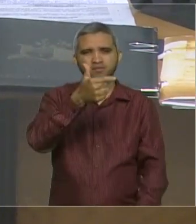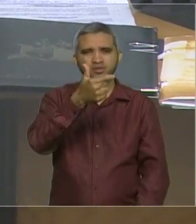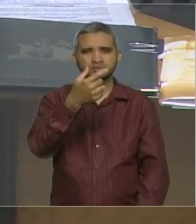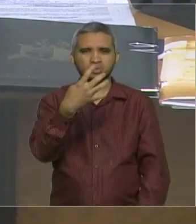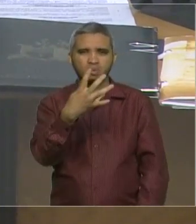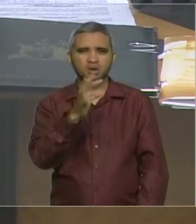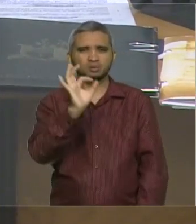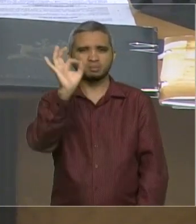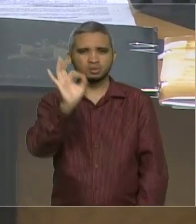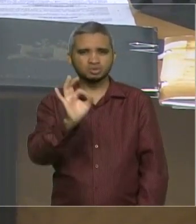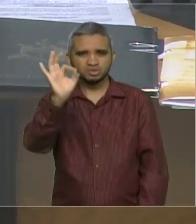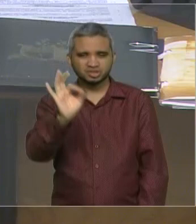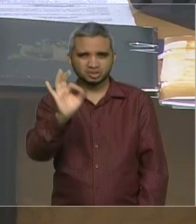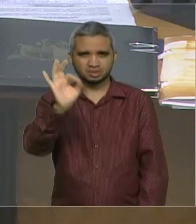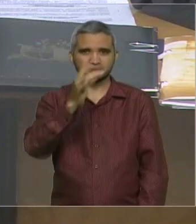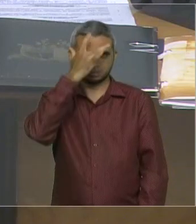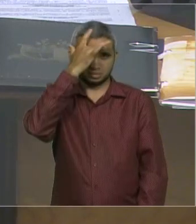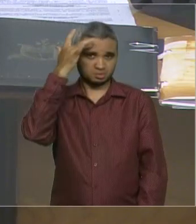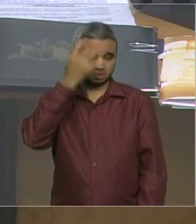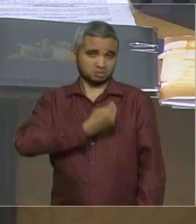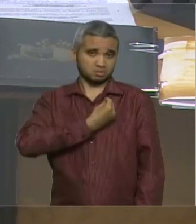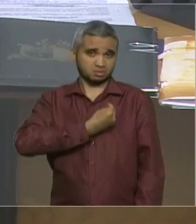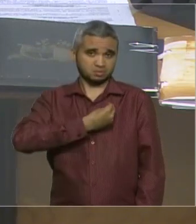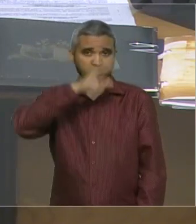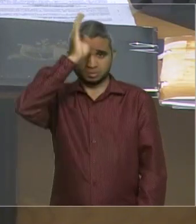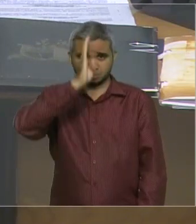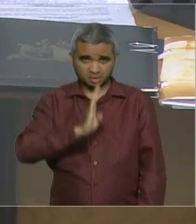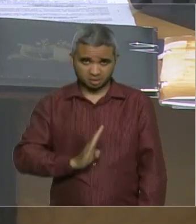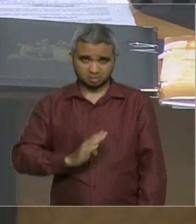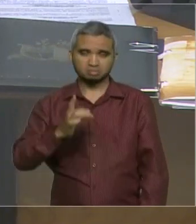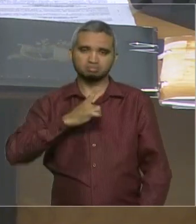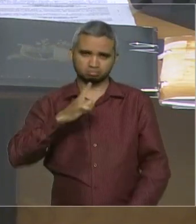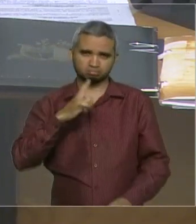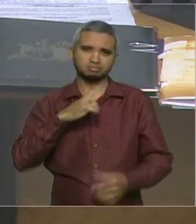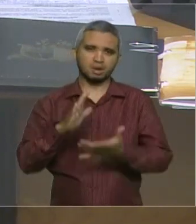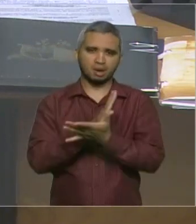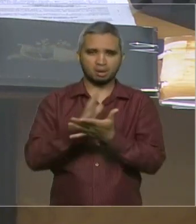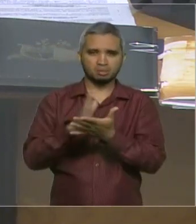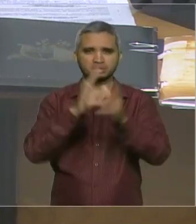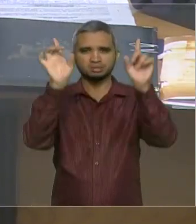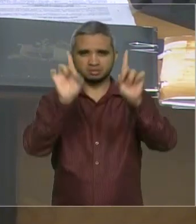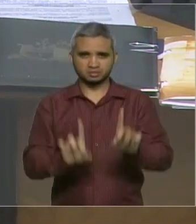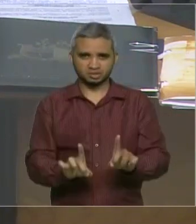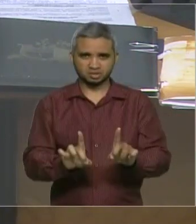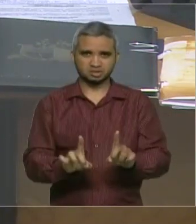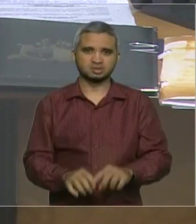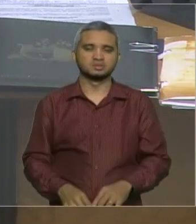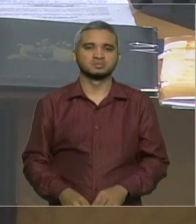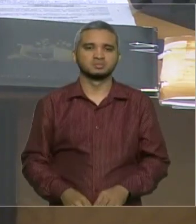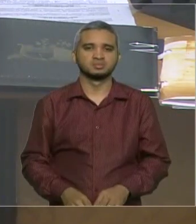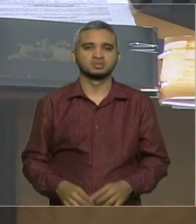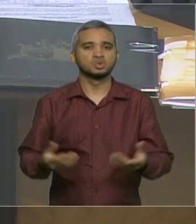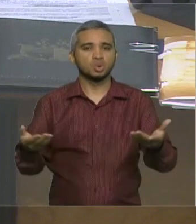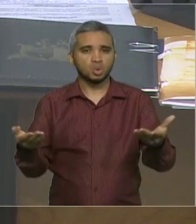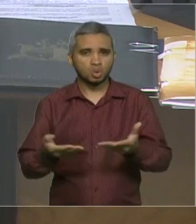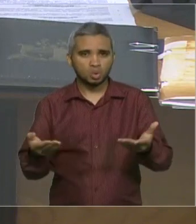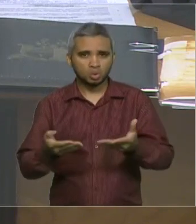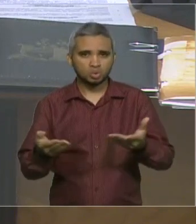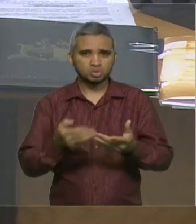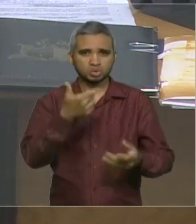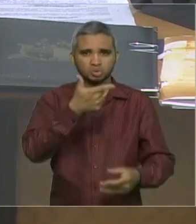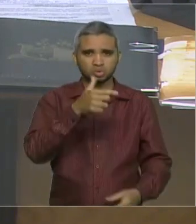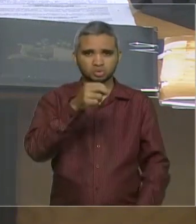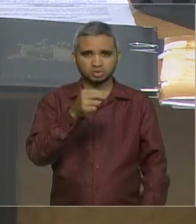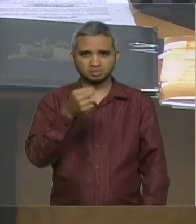24% da população. Um número absoluto que, tenho certeza, hoje já está muito maior.